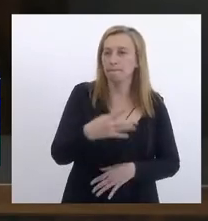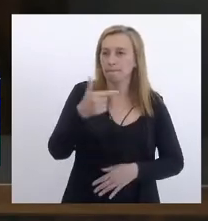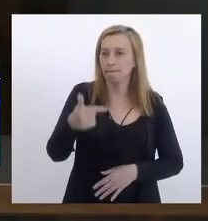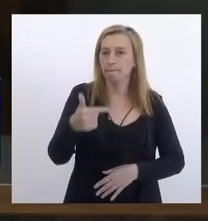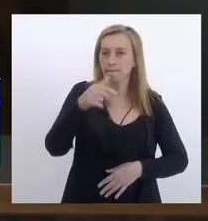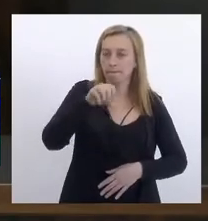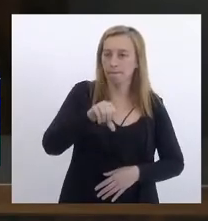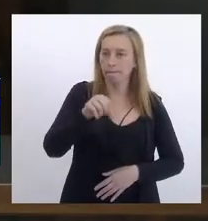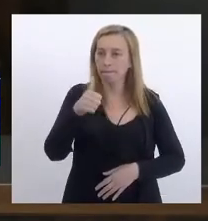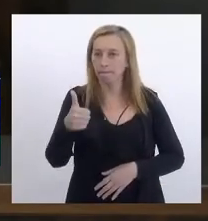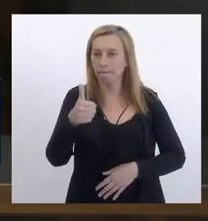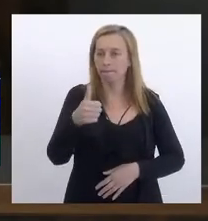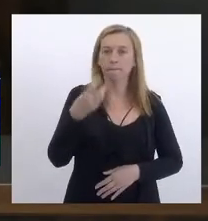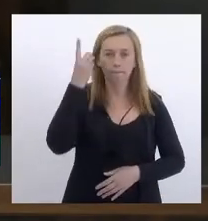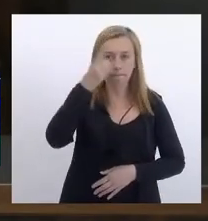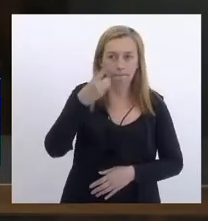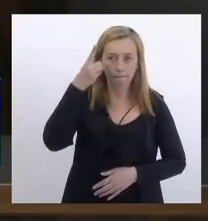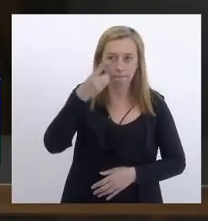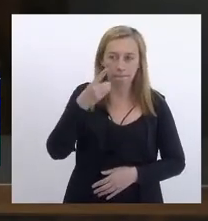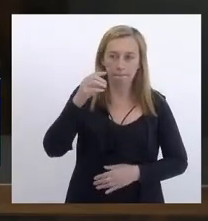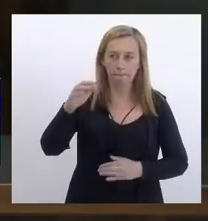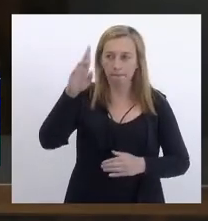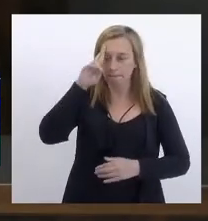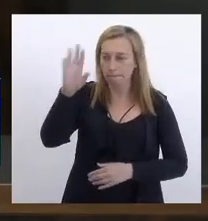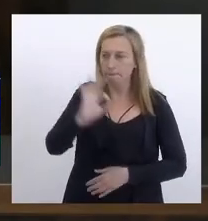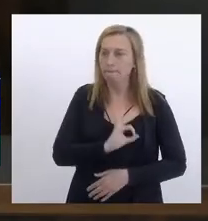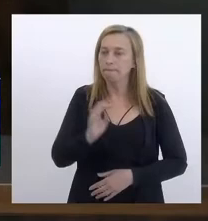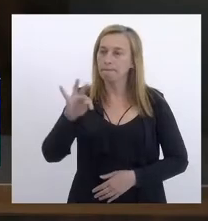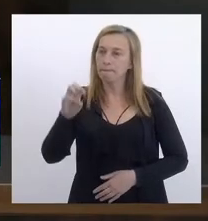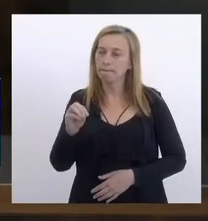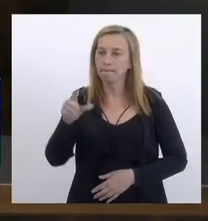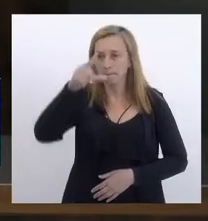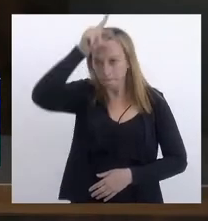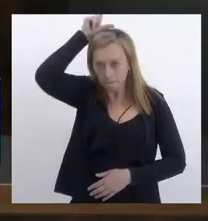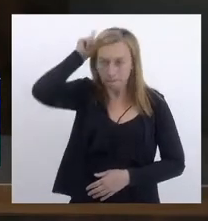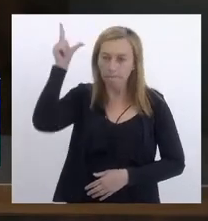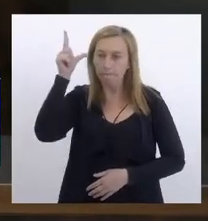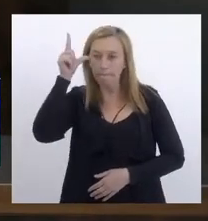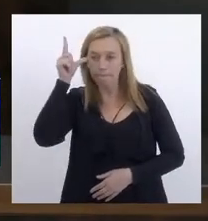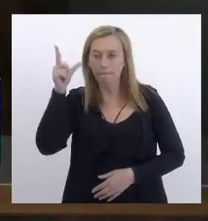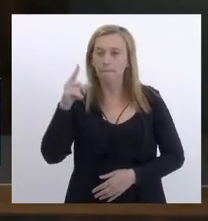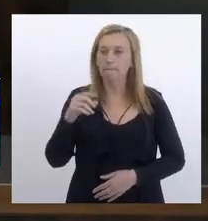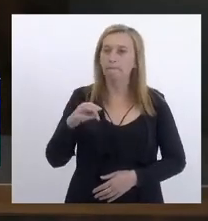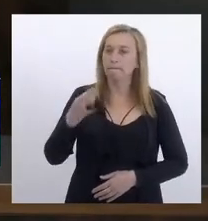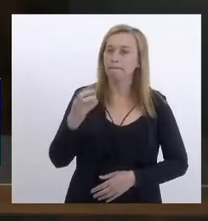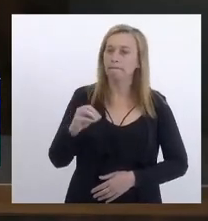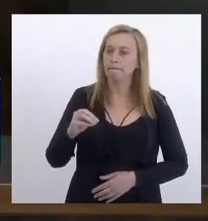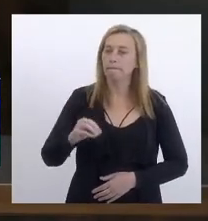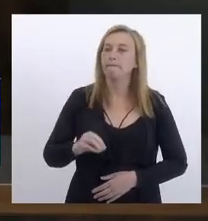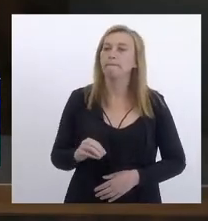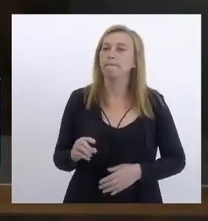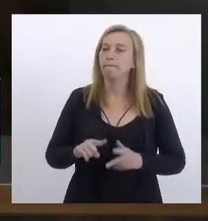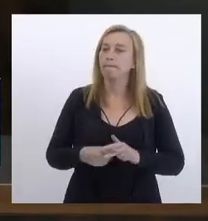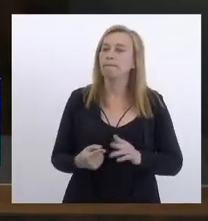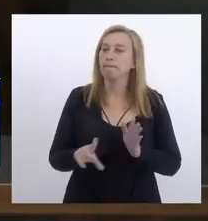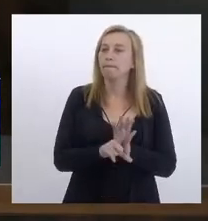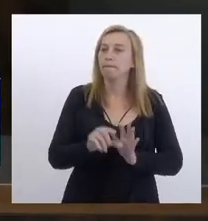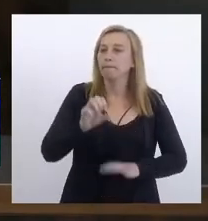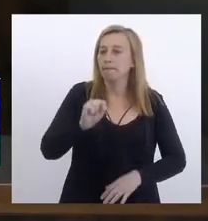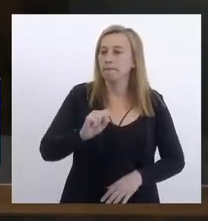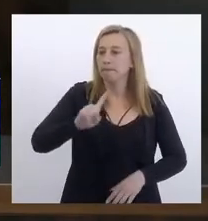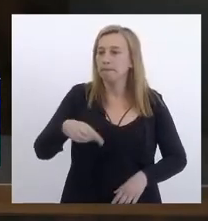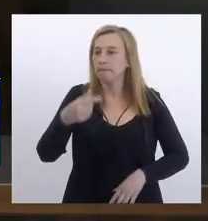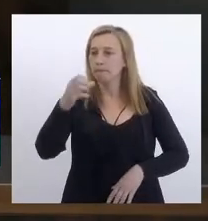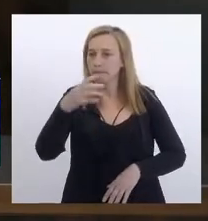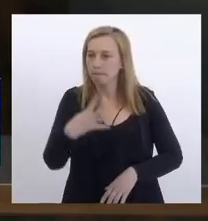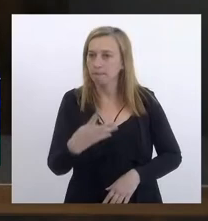21, de autoria dos deputados subtenente Bernardo, Luiz Paulo Lucinha e Marcelo Dino, que altera a lei 8.426 de